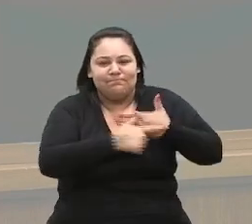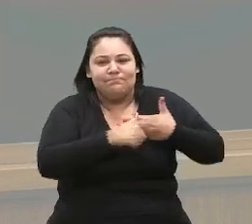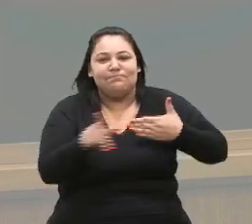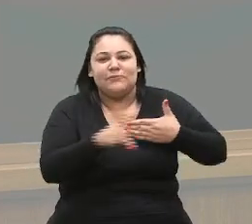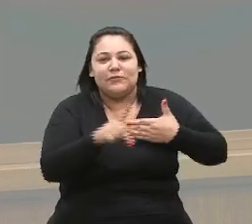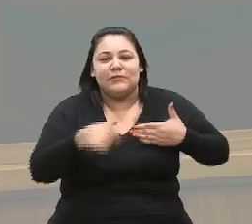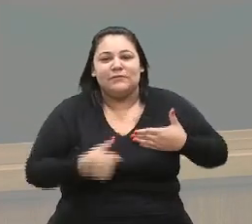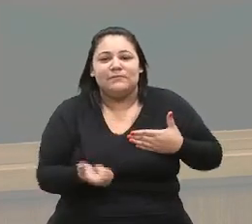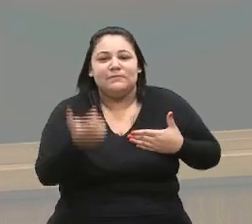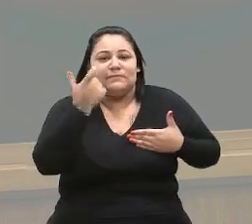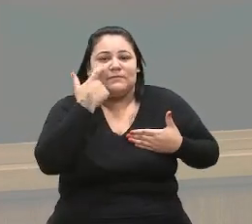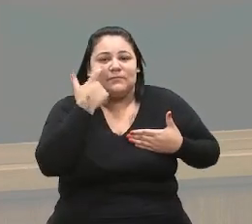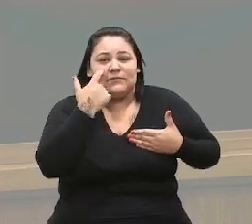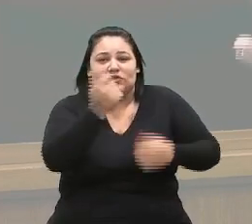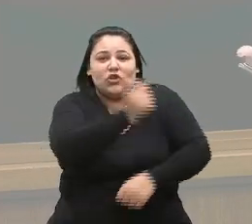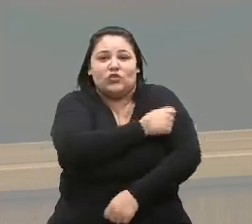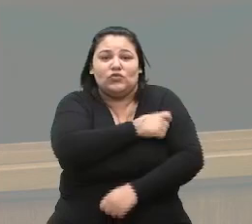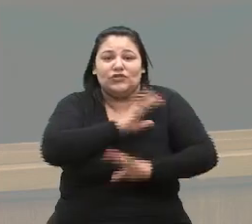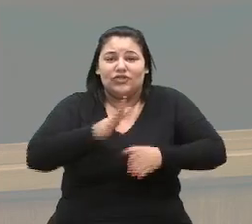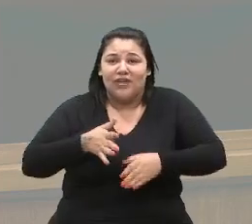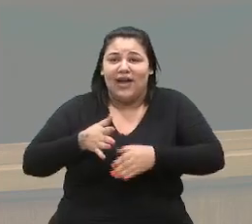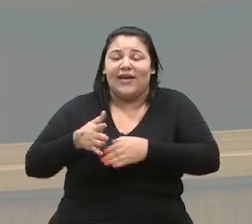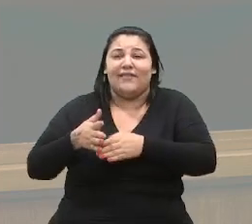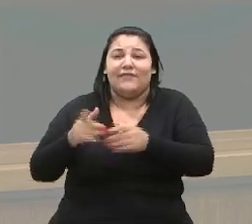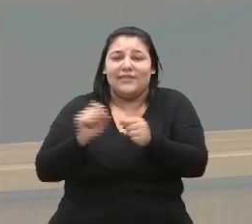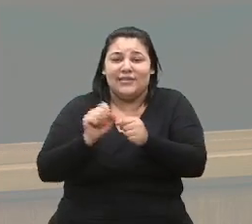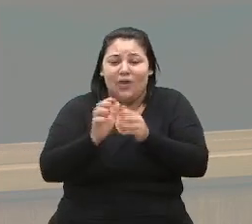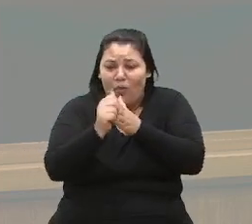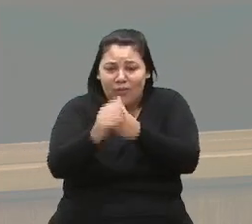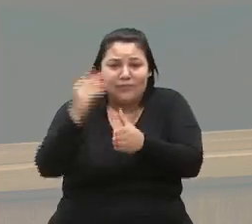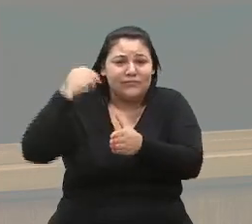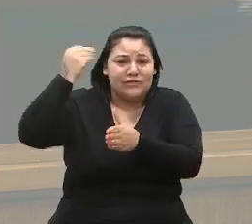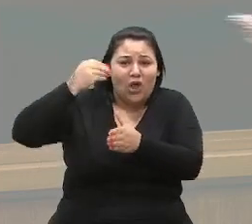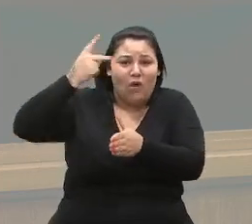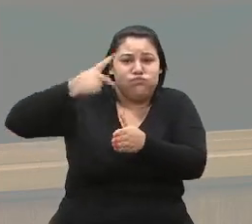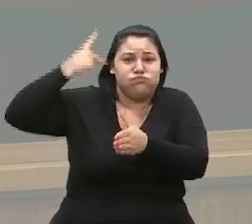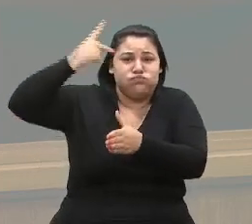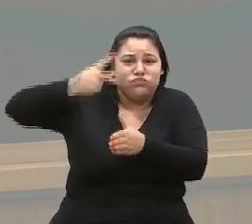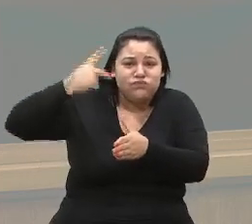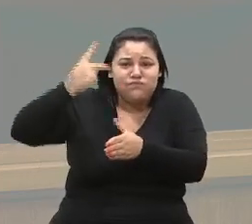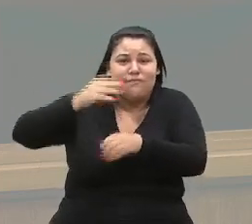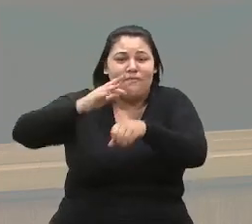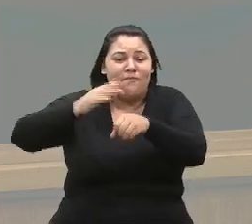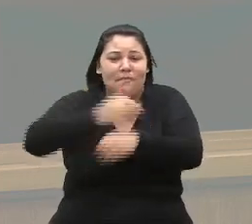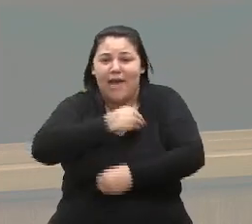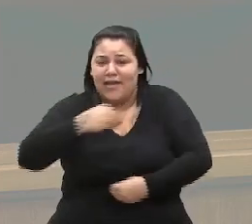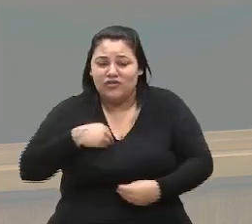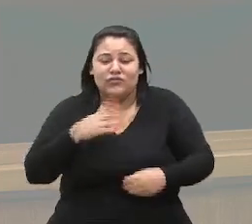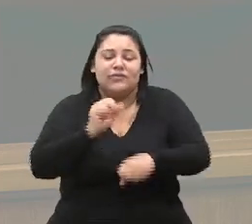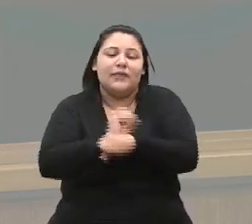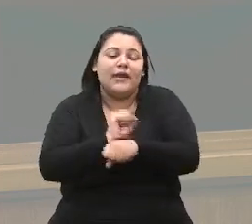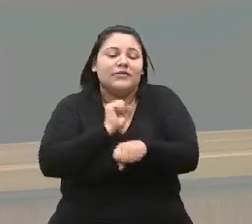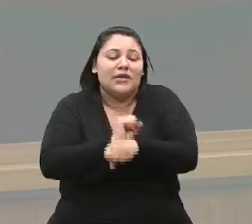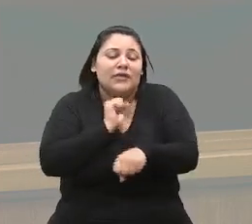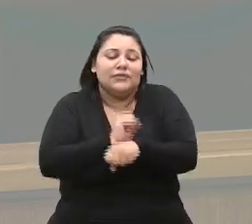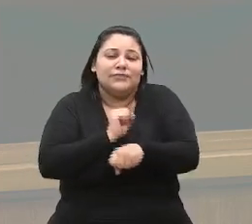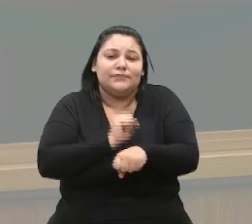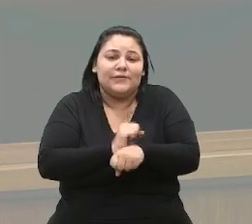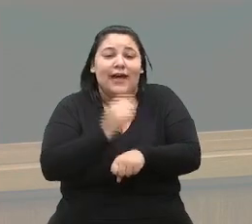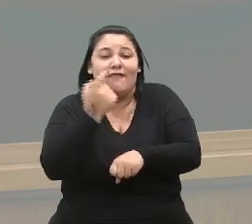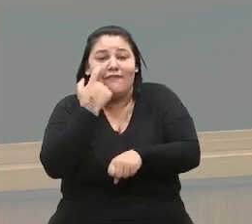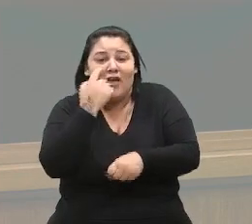em diagnóstico, às vezes há 1 ano, 2 anos, e a gente sabe, esperando, né? E a gente sabe que quanto antes